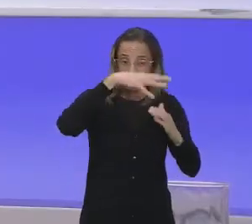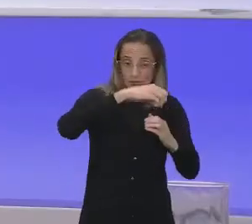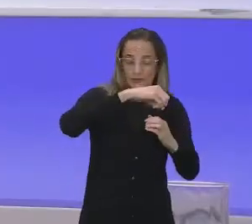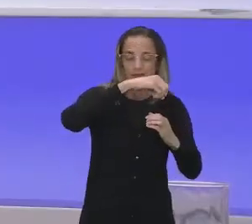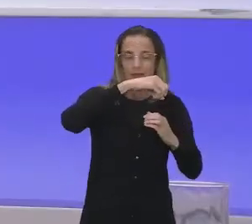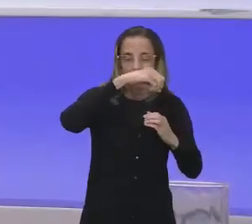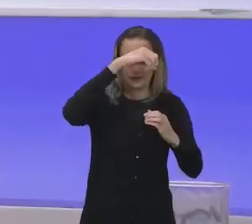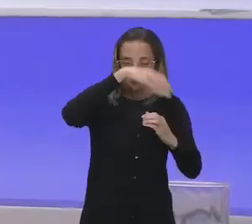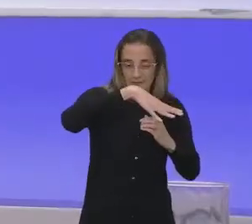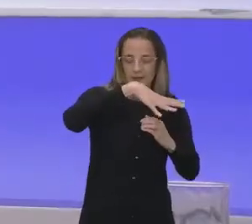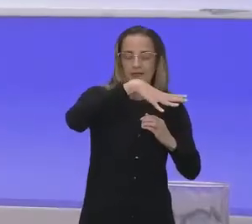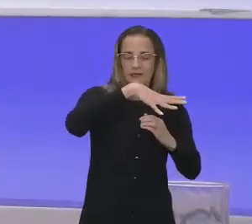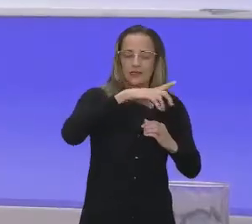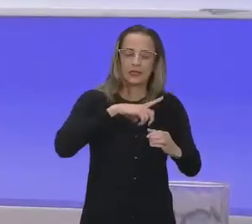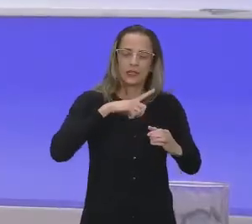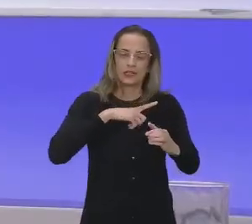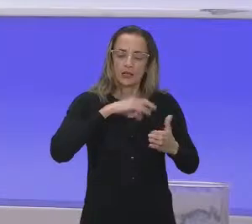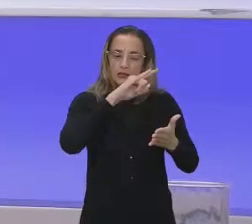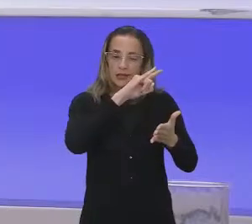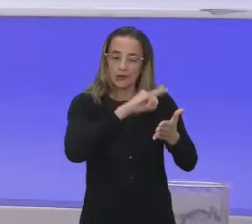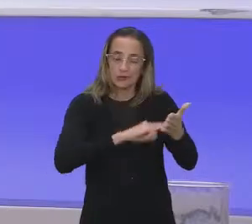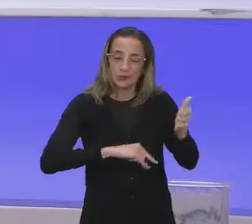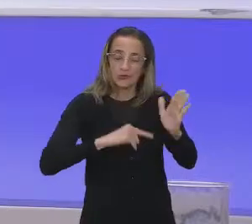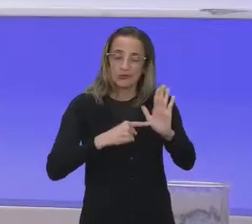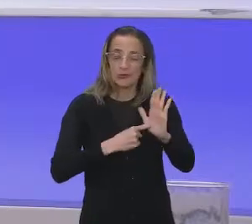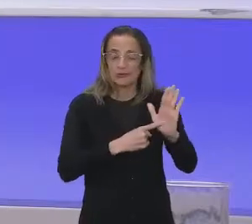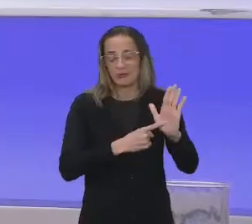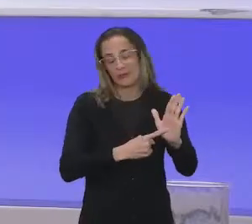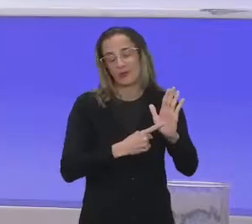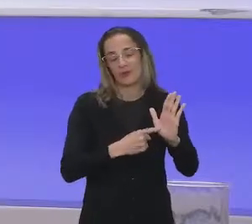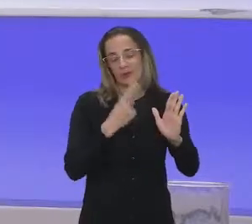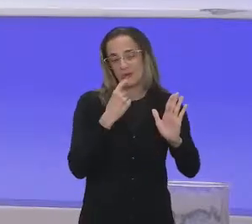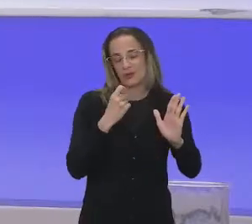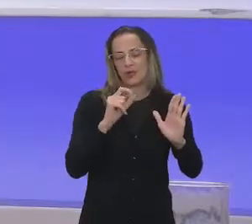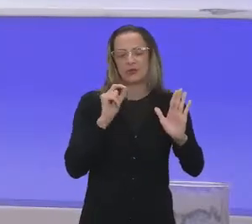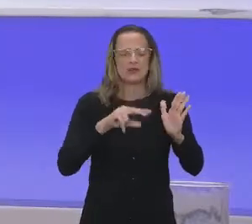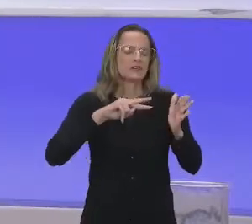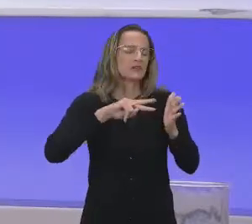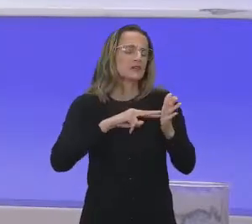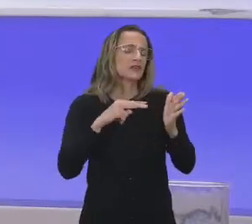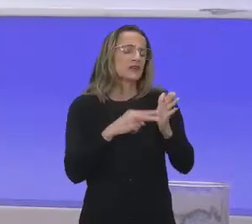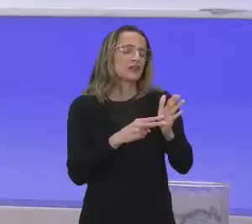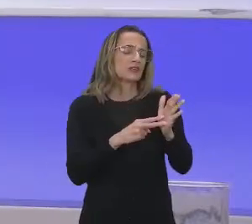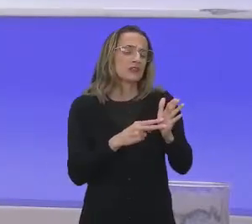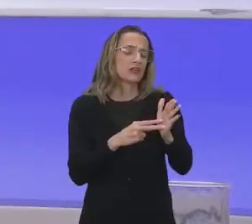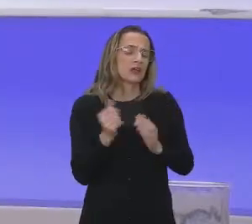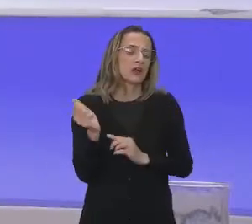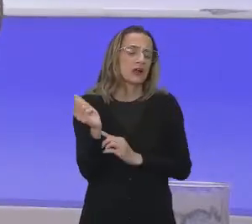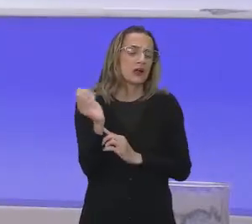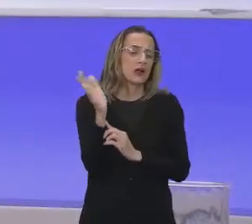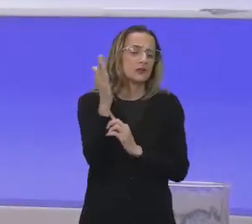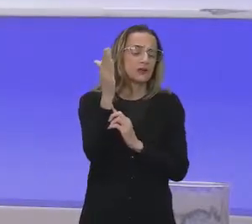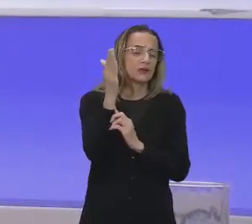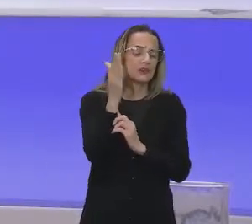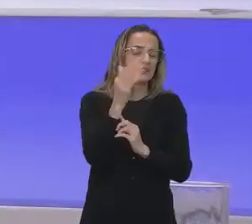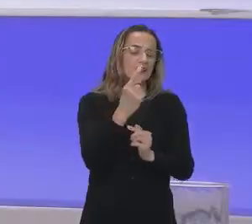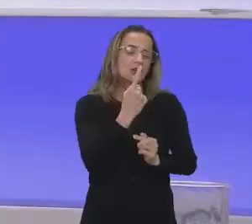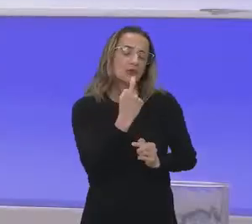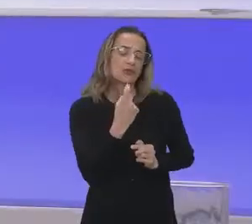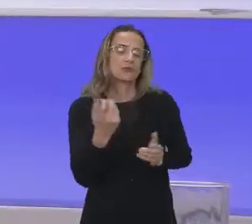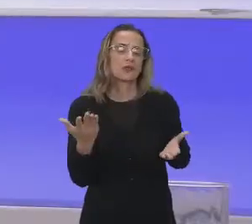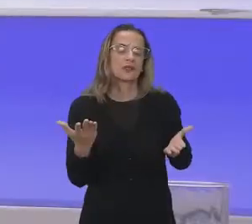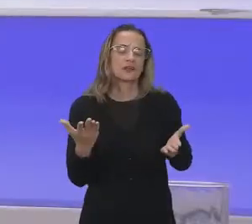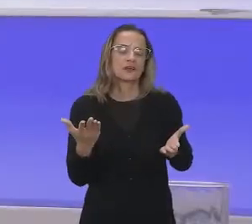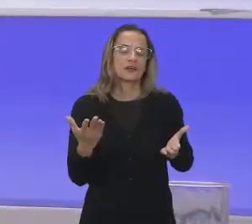papai e da mamãe ter uma fatura de energia que está com bandeira vermelha? Poxa, o que é a bandeira vermelha? Então, desenvolver